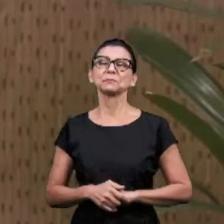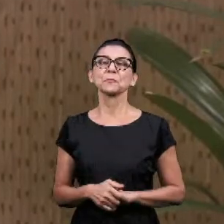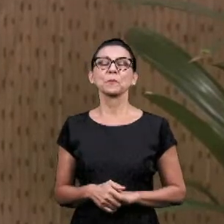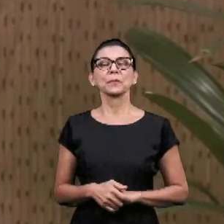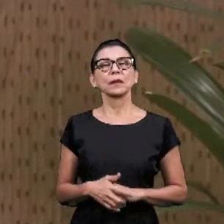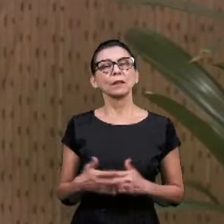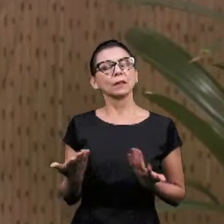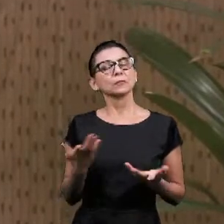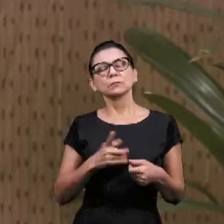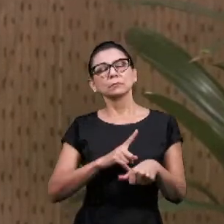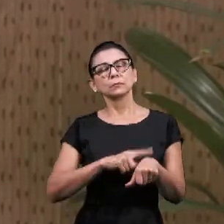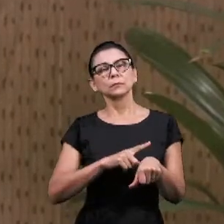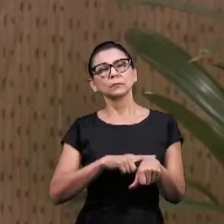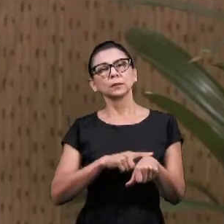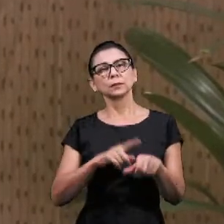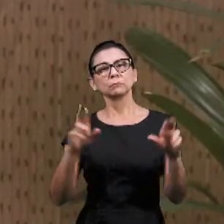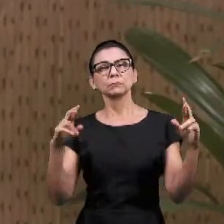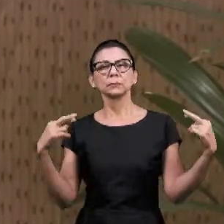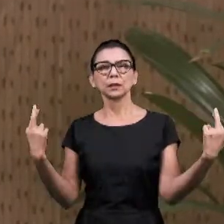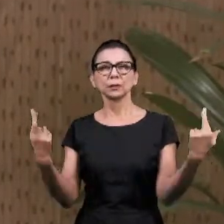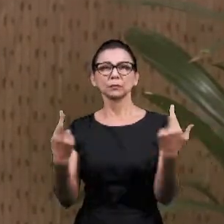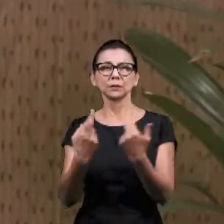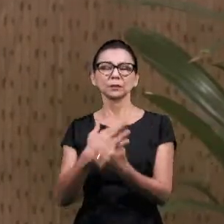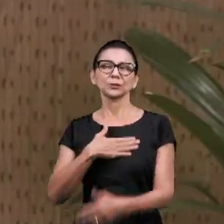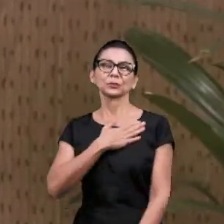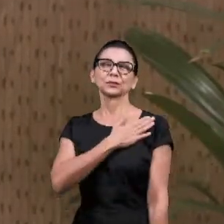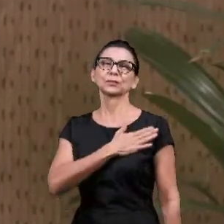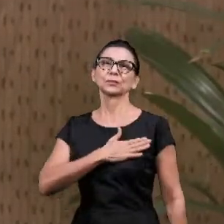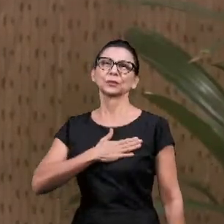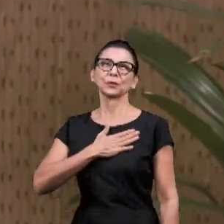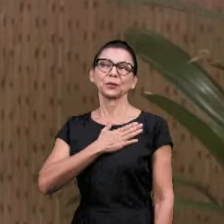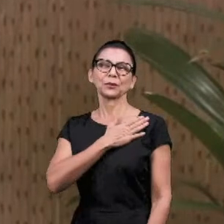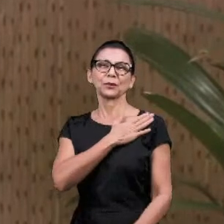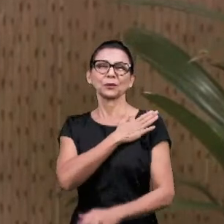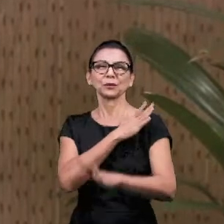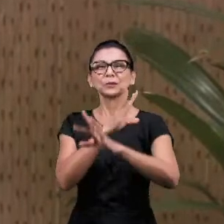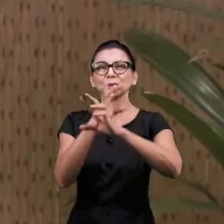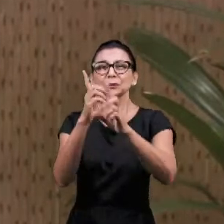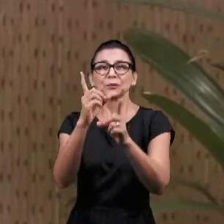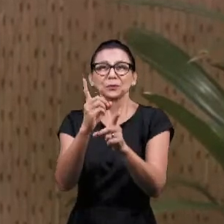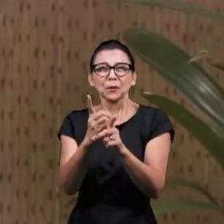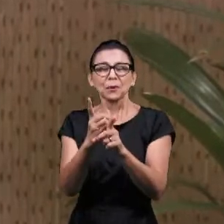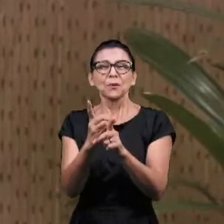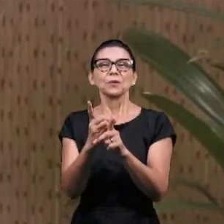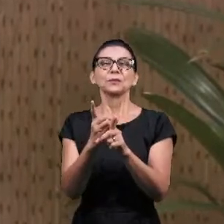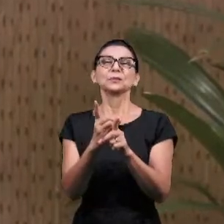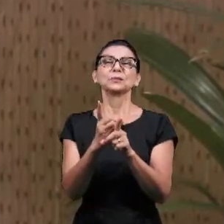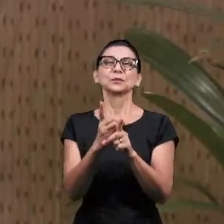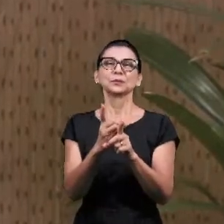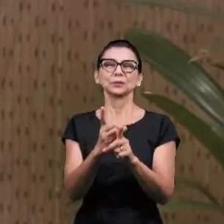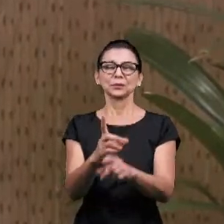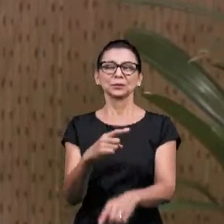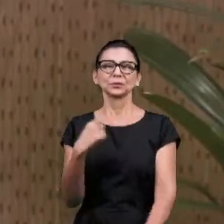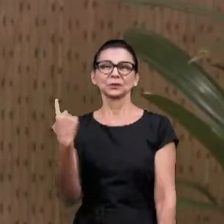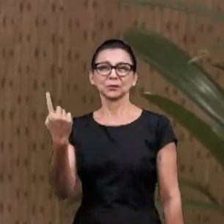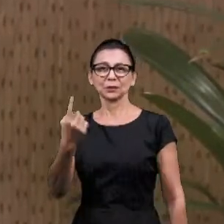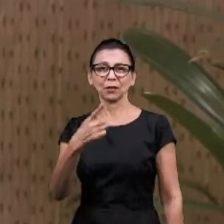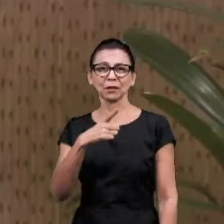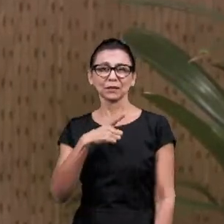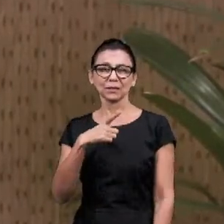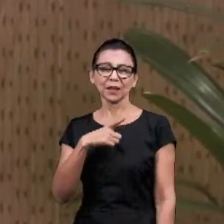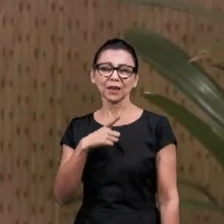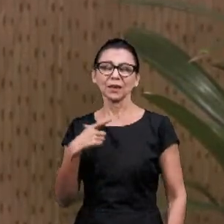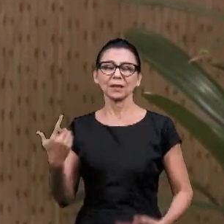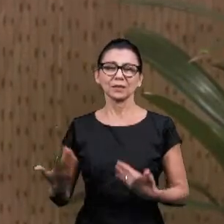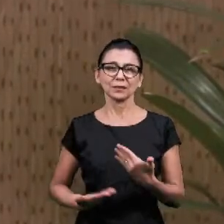momento de uma reunião gostosa, um encontro que nós temos, nós, irmãos em Cristo,